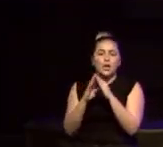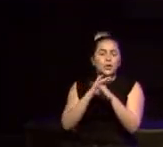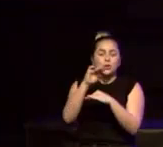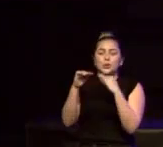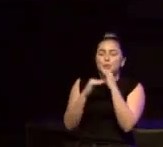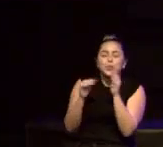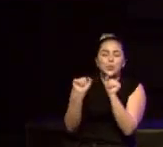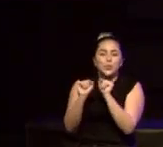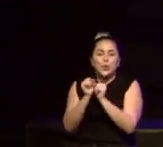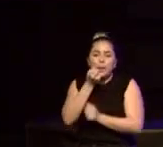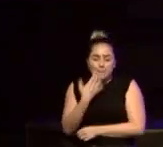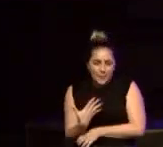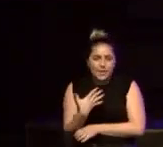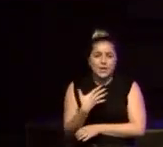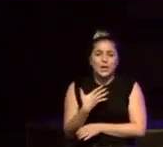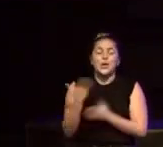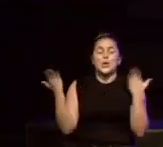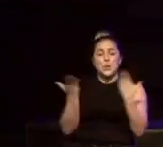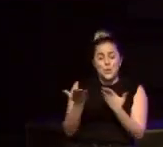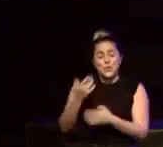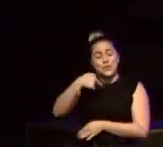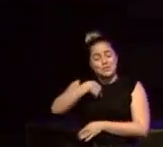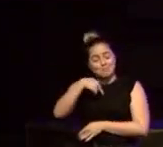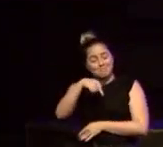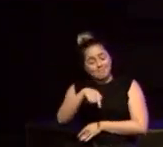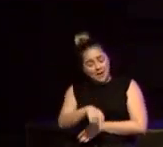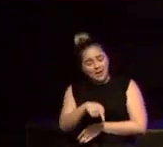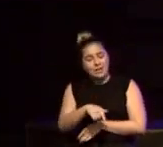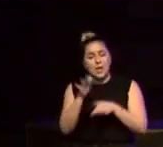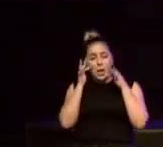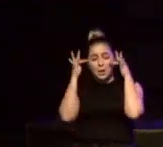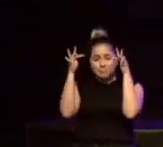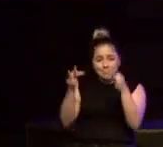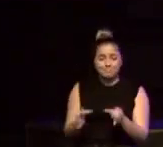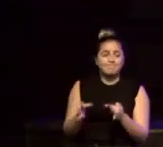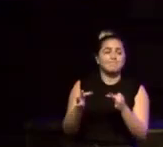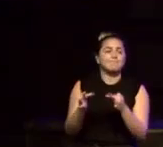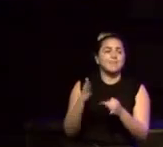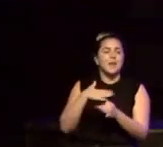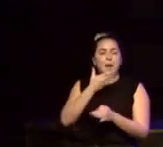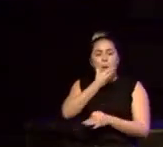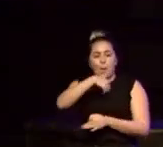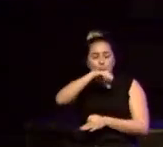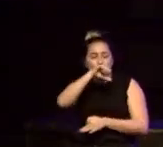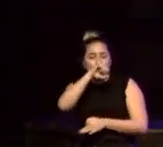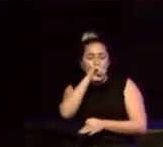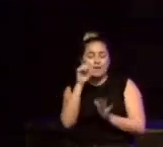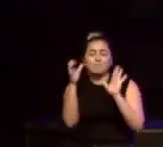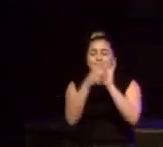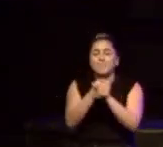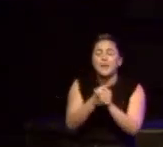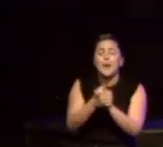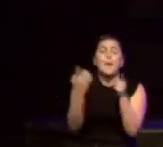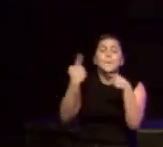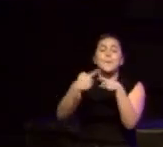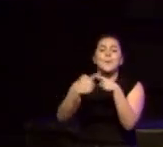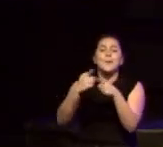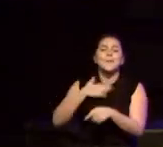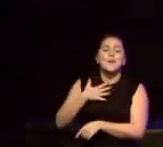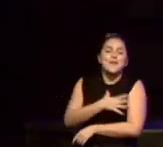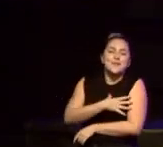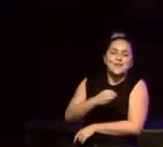bem aqui. E hoje eu estou aqui dando esse testemunho para vocês. O meu marido está aqui porque o João está lá na salinha,